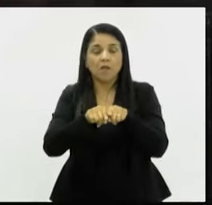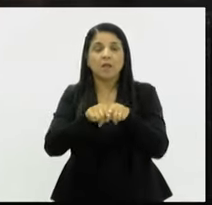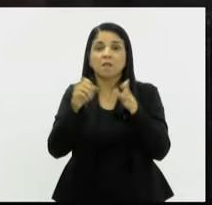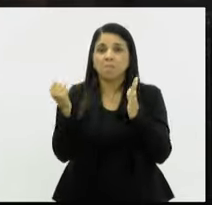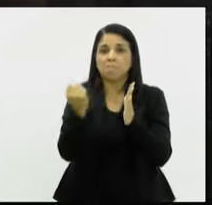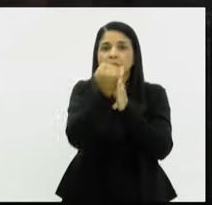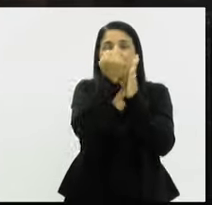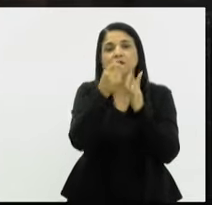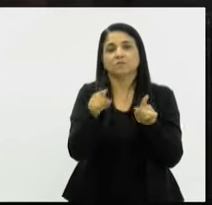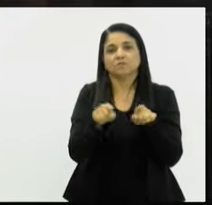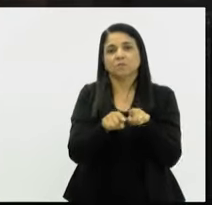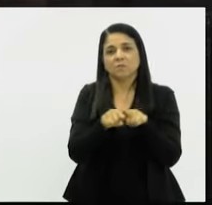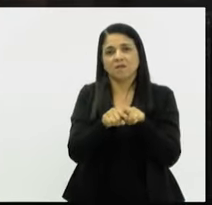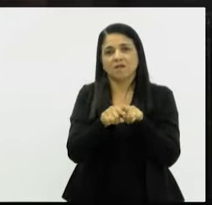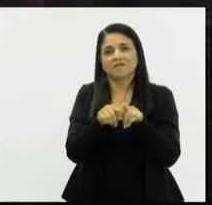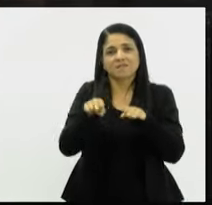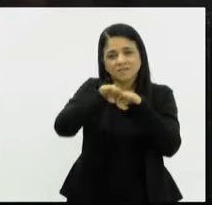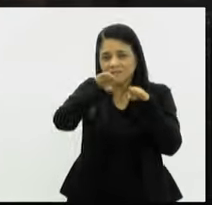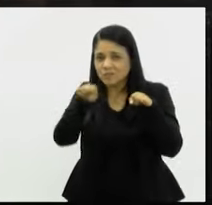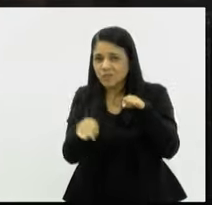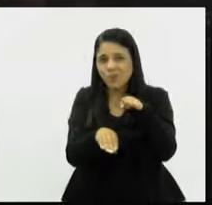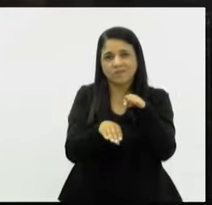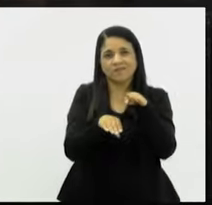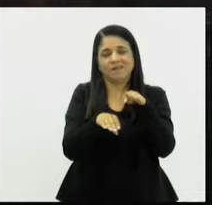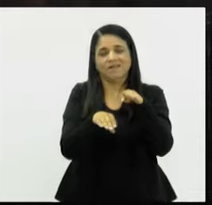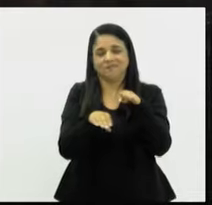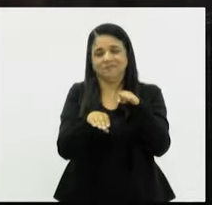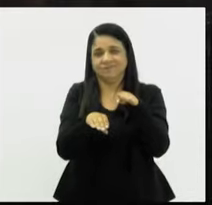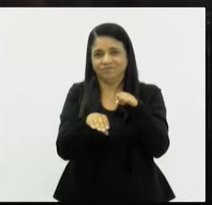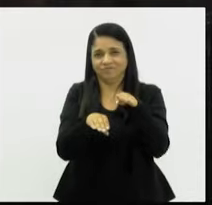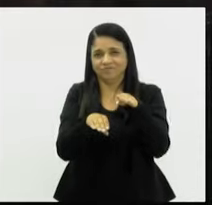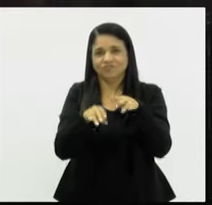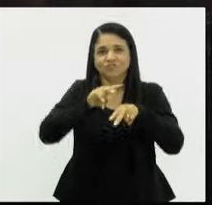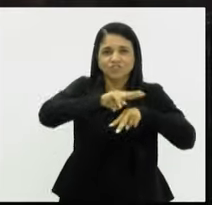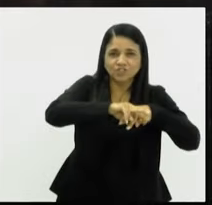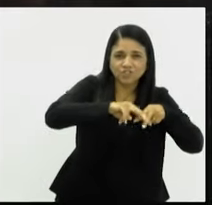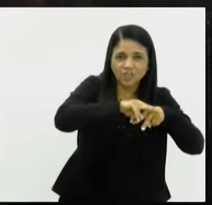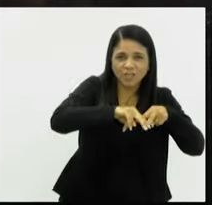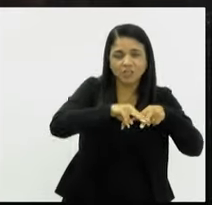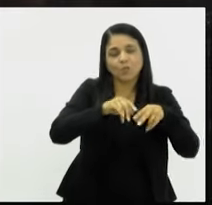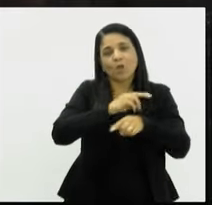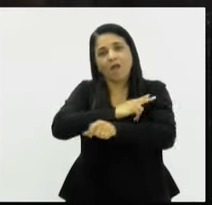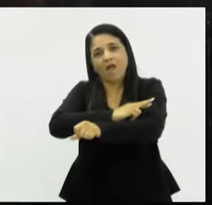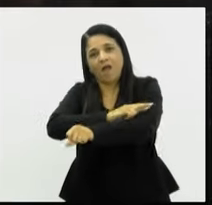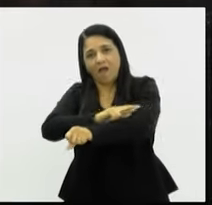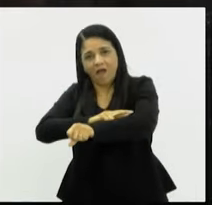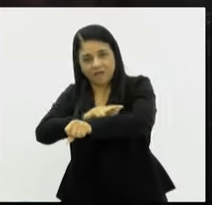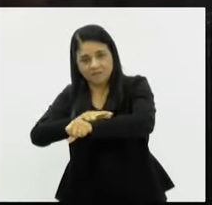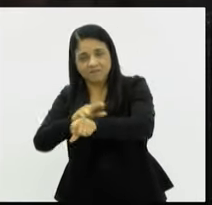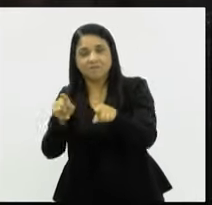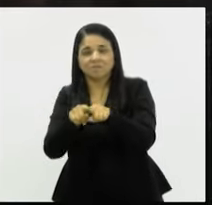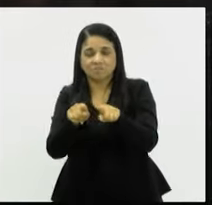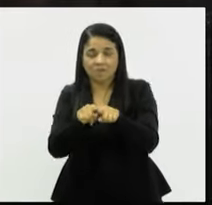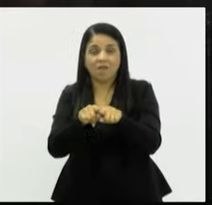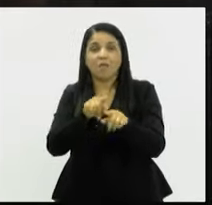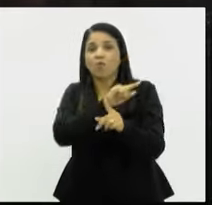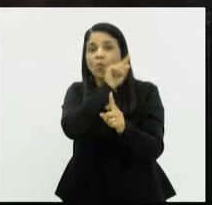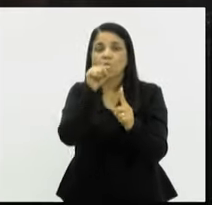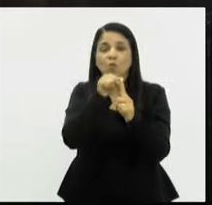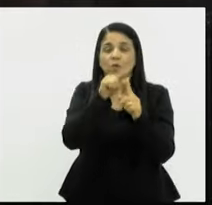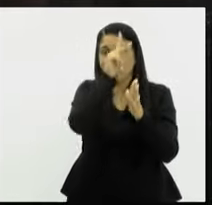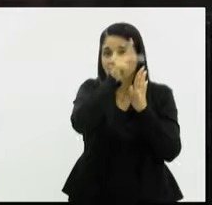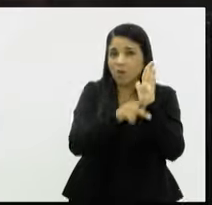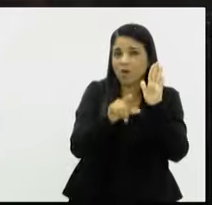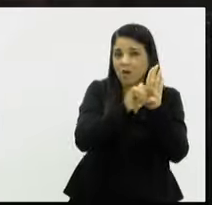impactos na questão da desigualdade, seja de gênero, seja de raça. O objetivo, então, desse projeto